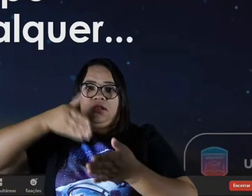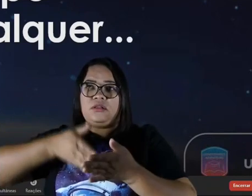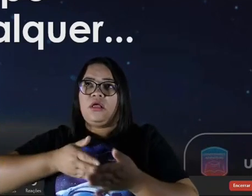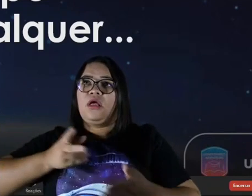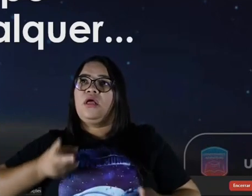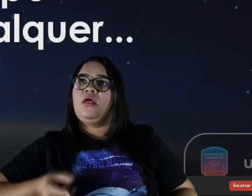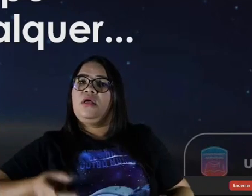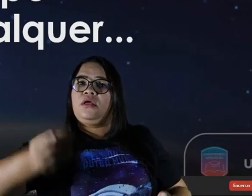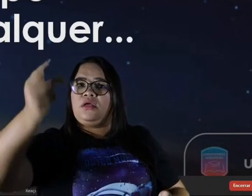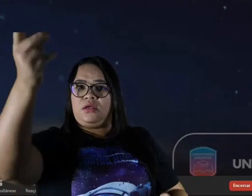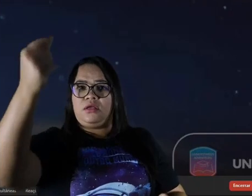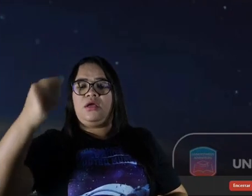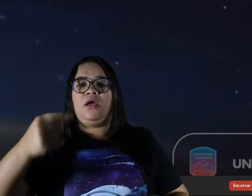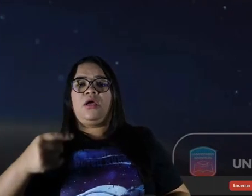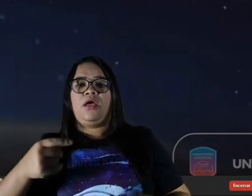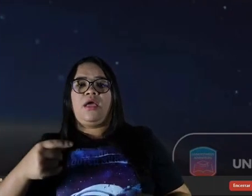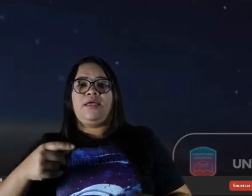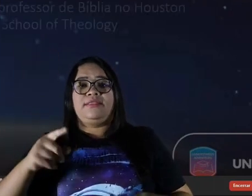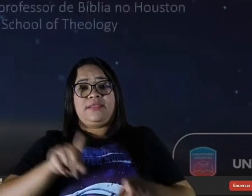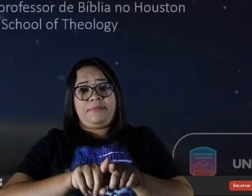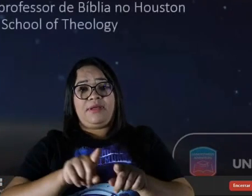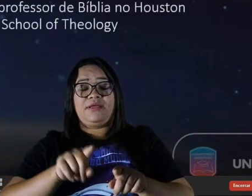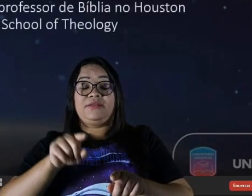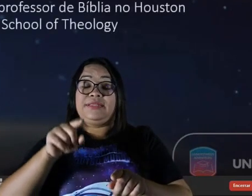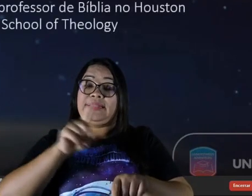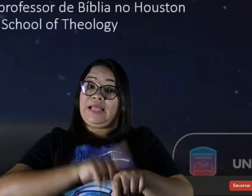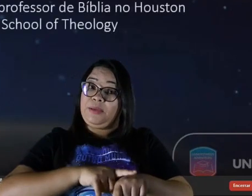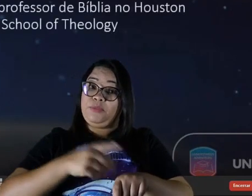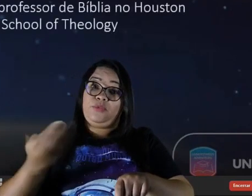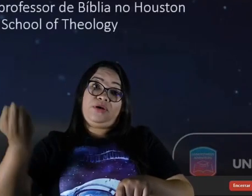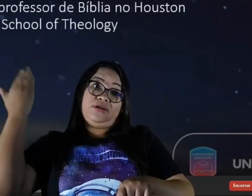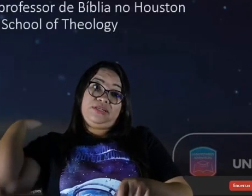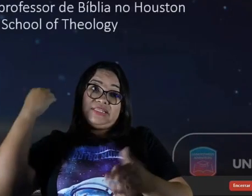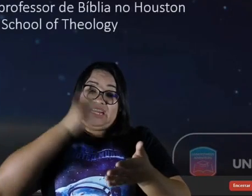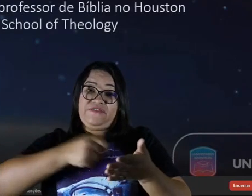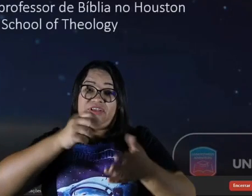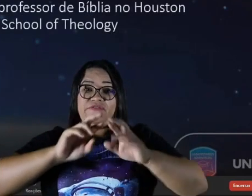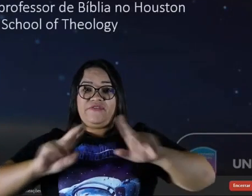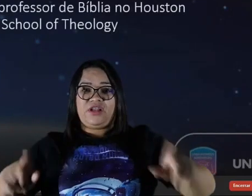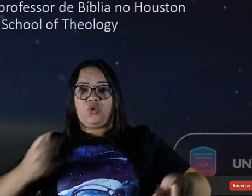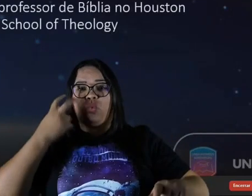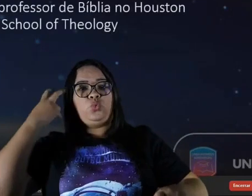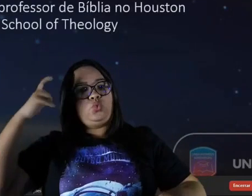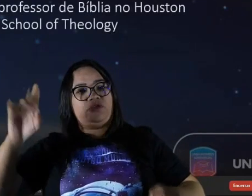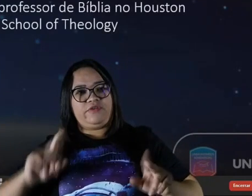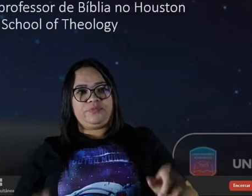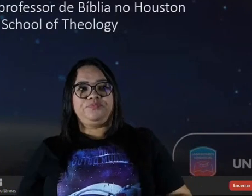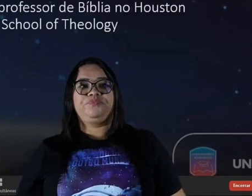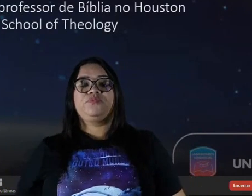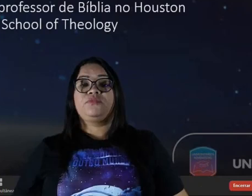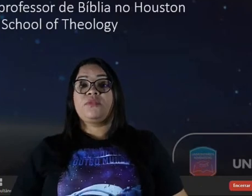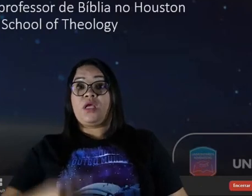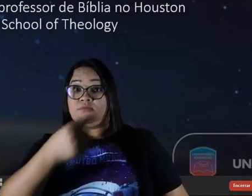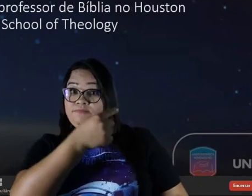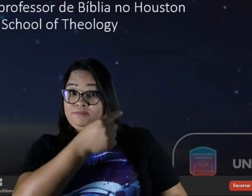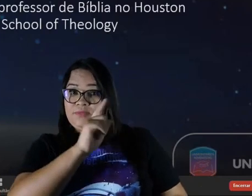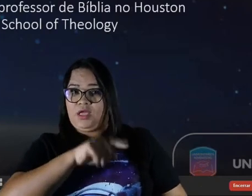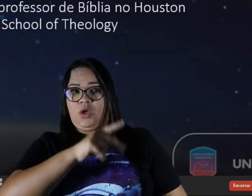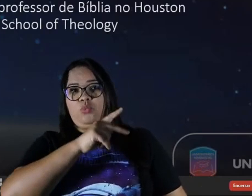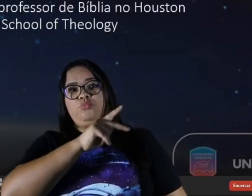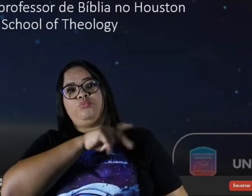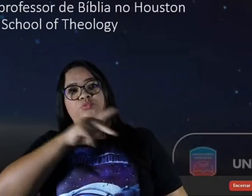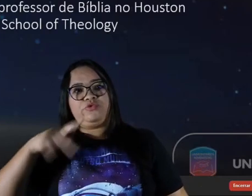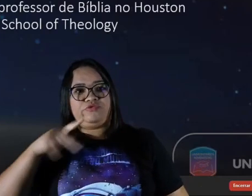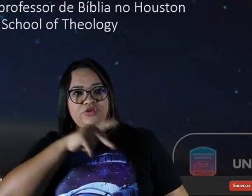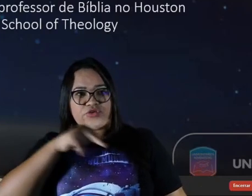foi escrita numa outra língua, numa outra cultura. Esse aqui é o professor Ronald Worden. Ele faleceu há alguns